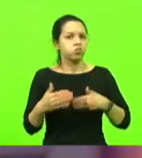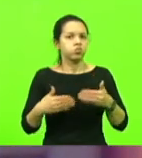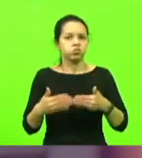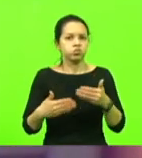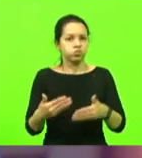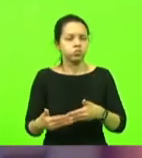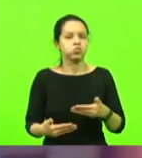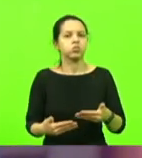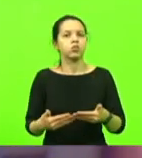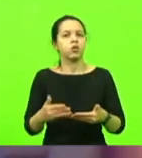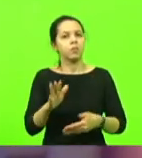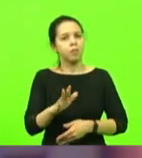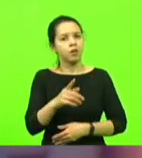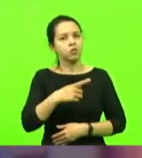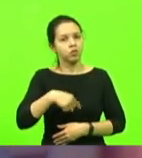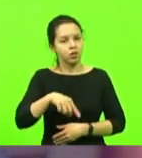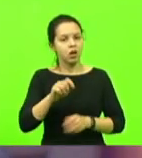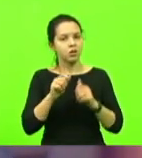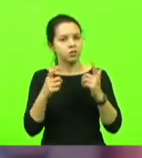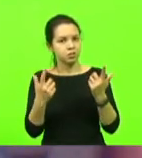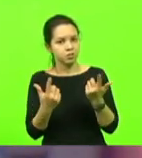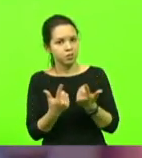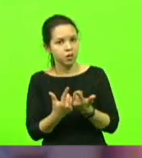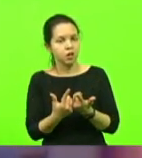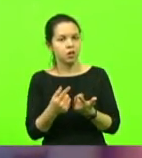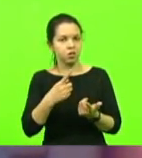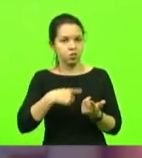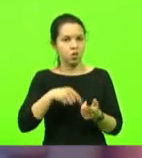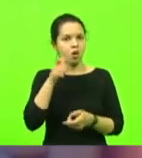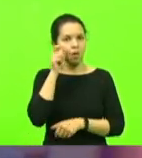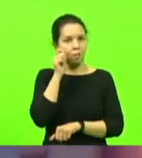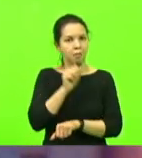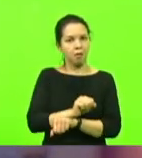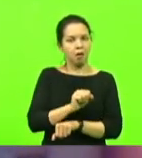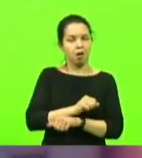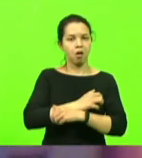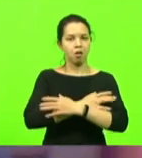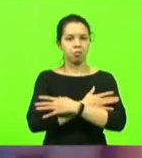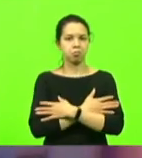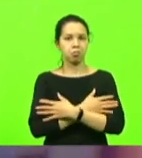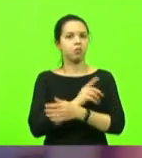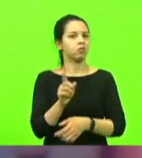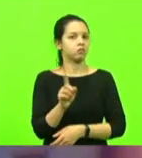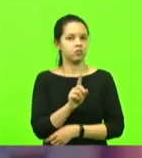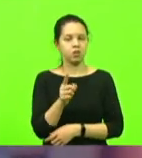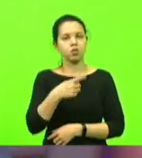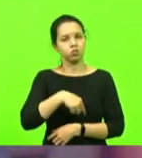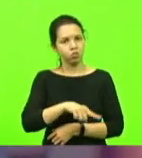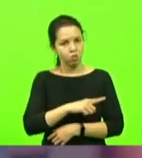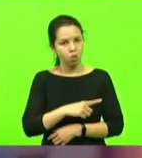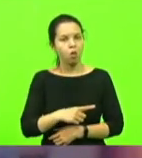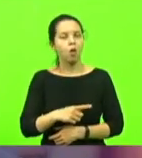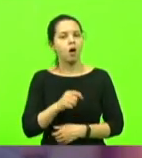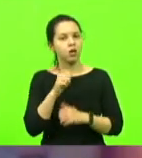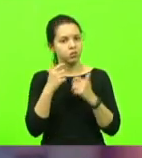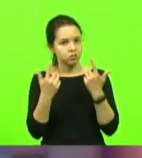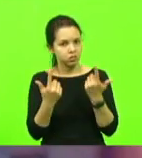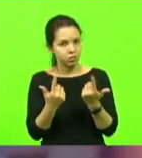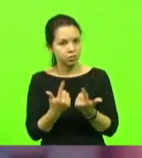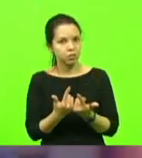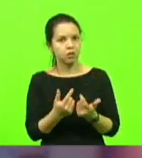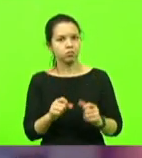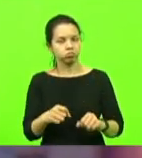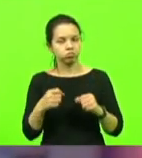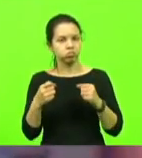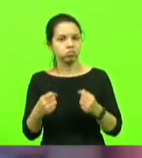a Assembleia não ficou assistindo. A Assembleia se colocou na condição, né, de um